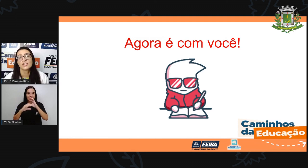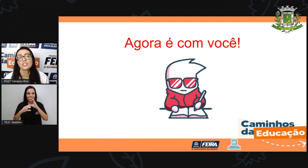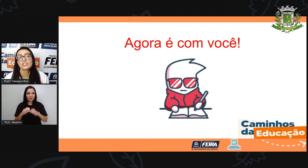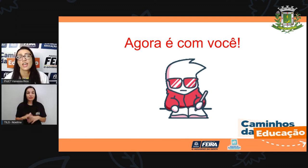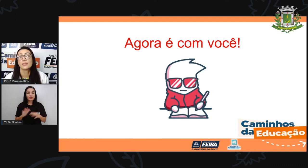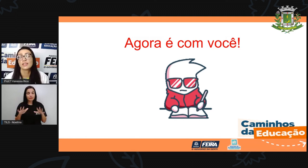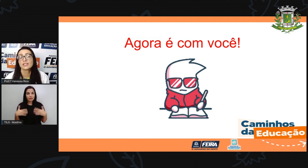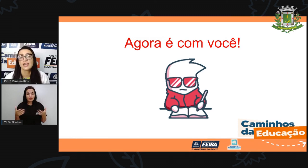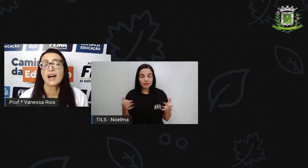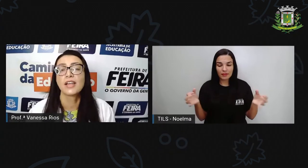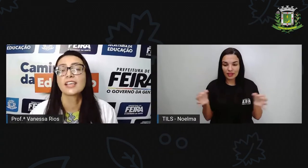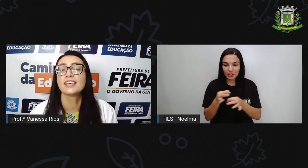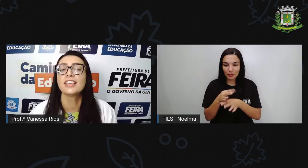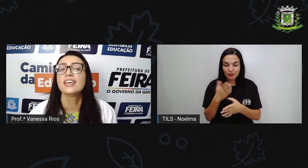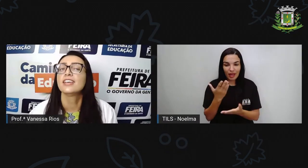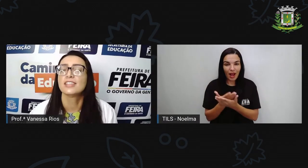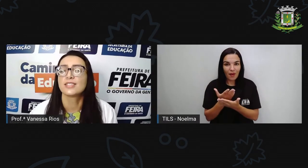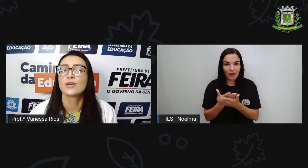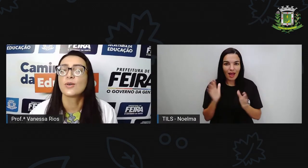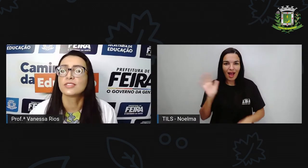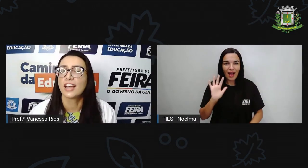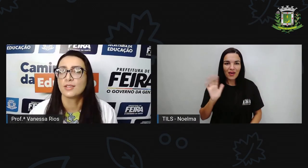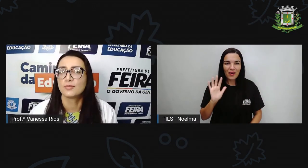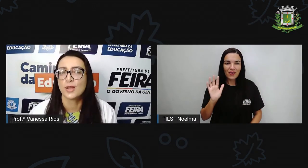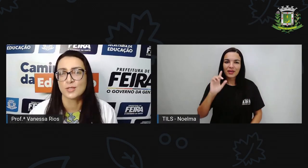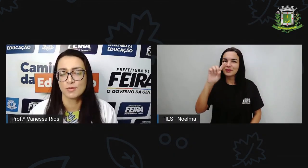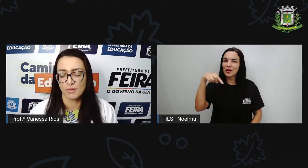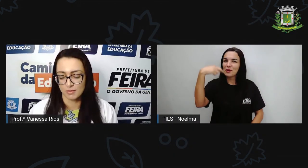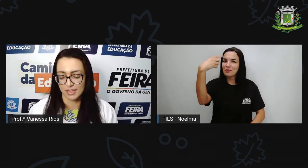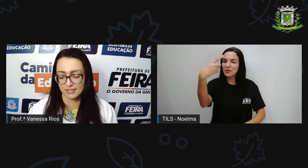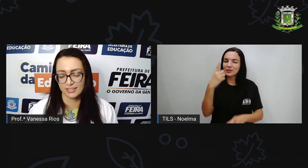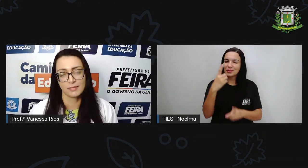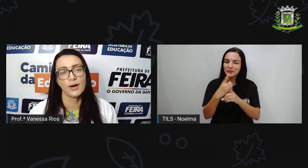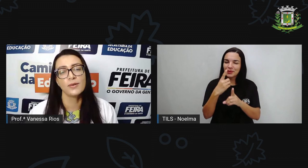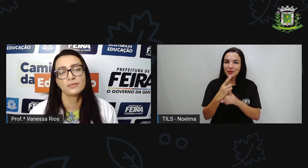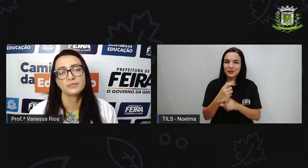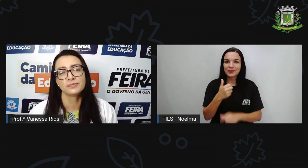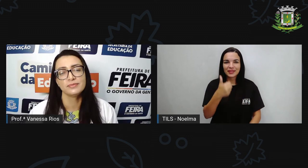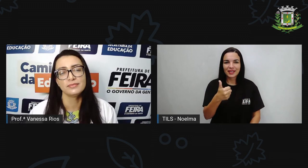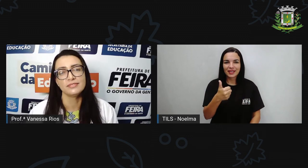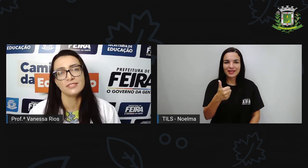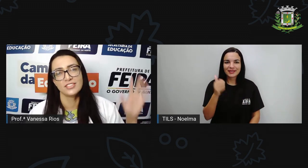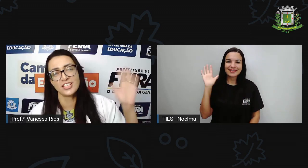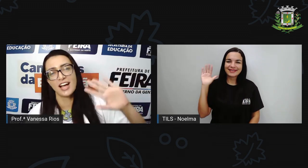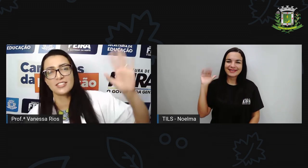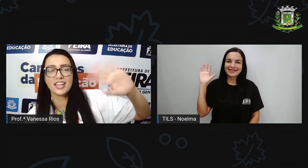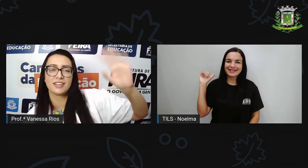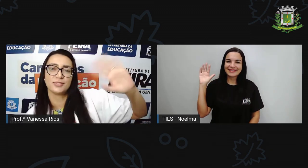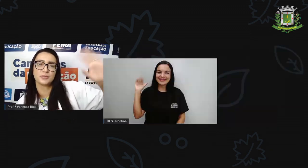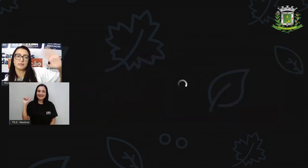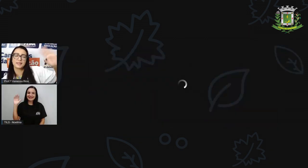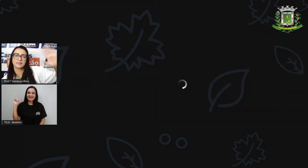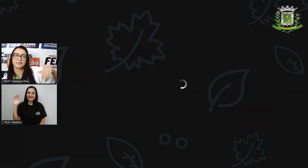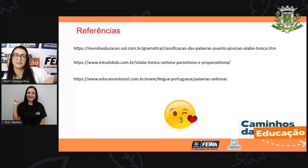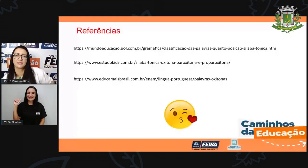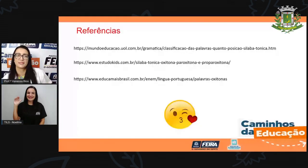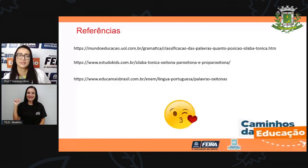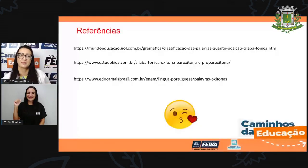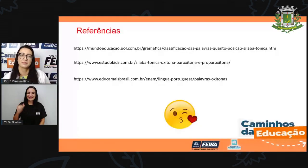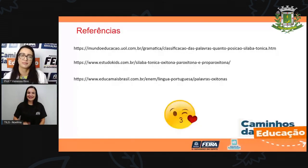Então, a gente termina a nossa aula aqui e se encontra aí num próximo momento, tá bom? Tchau, tchau, turma.